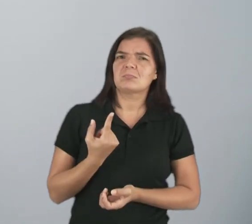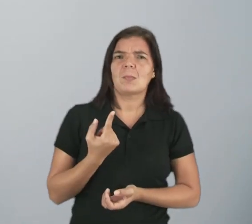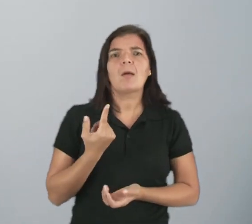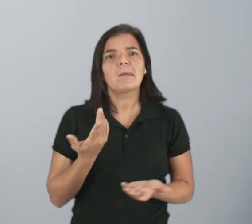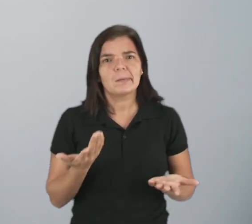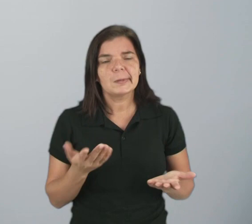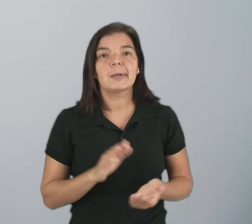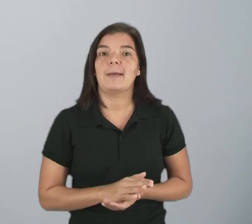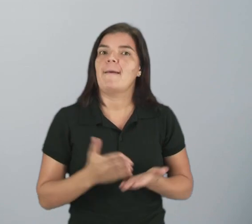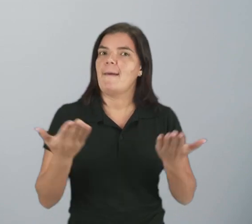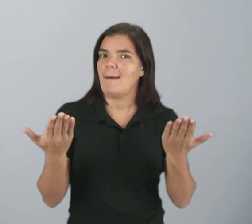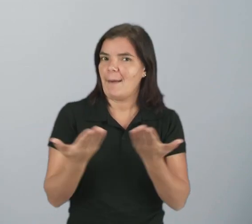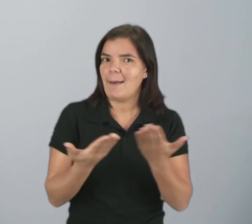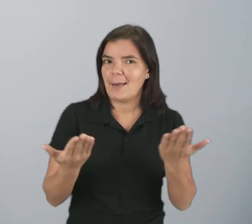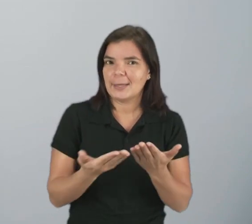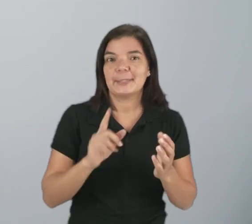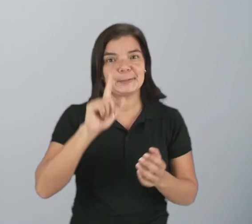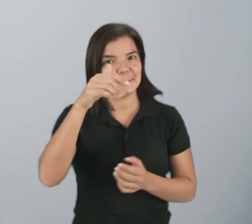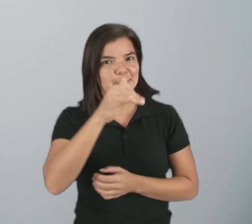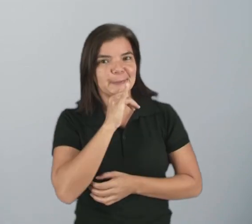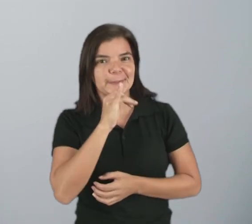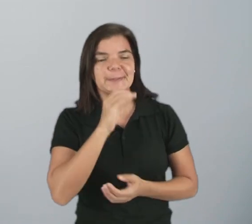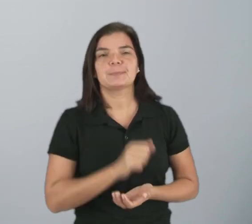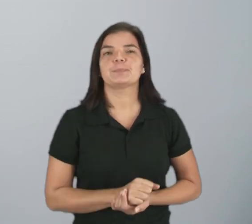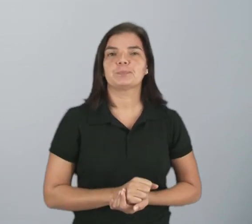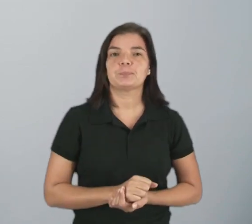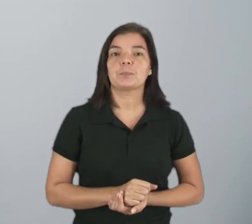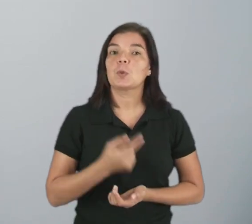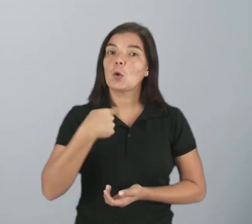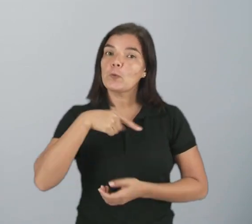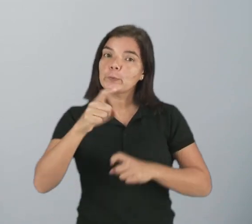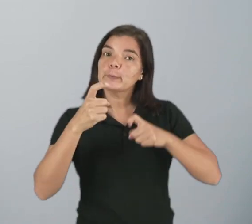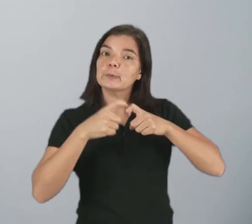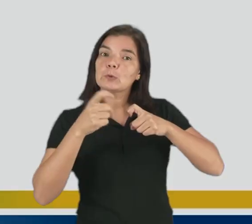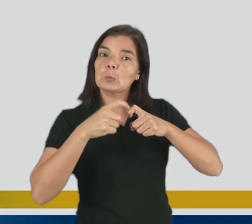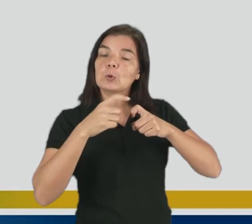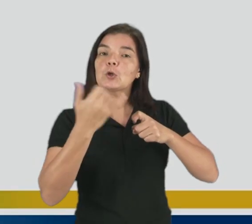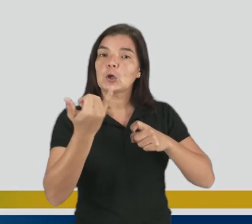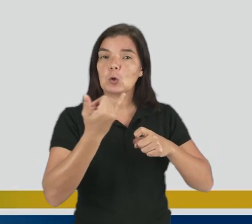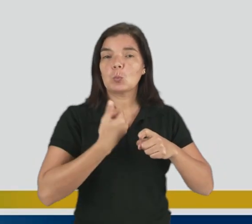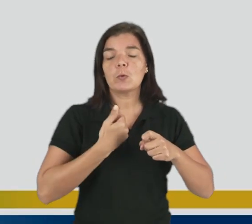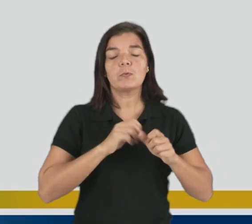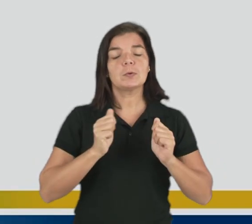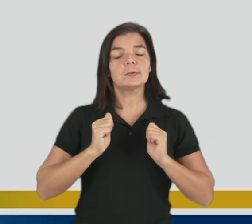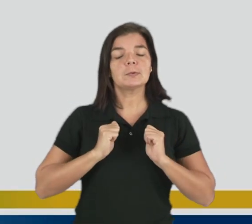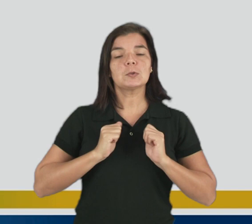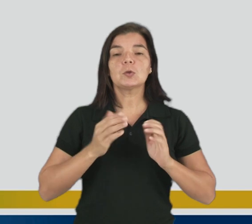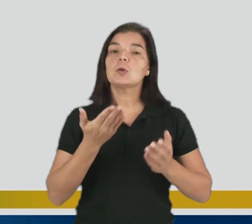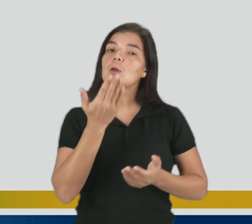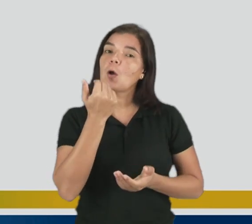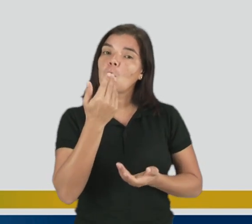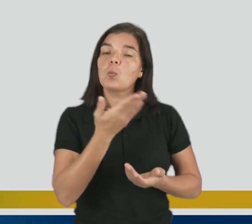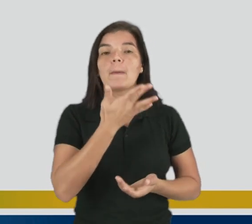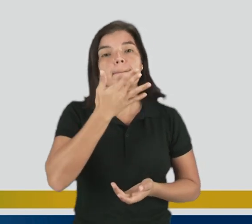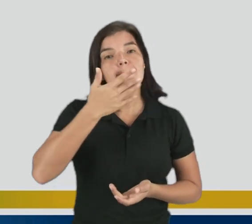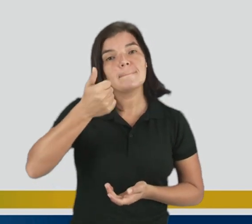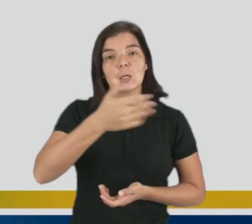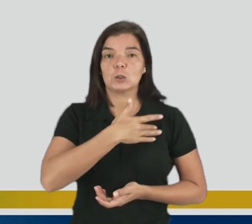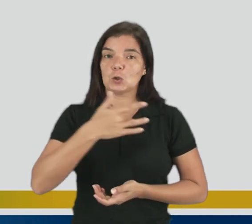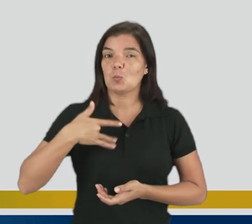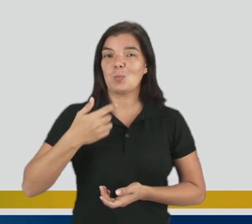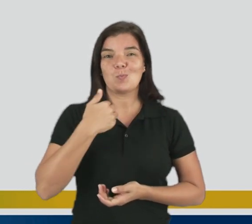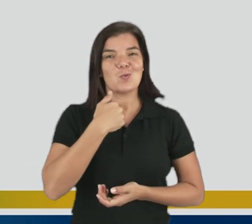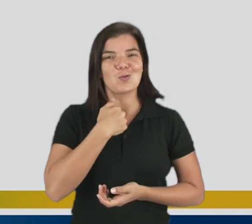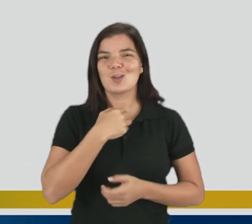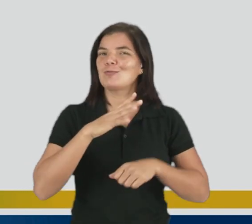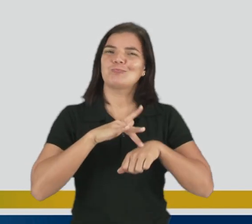hora que lê uma frase como essa. Veja outro exemplo. Fui ao médico e ele me recomendou repouso e uma alimentação mais saudável, porque eu não